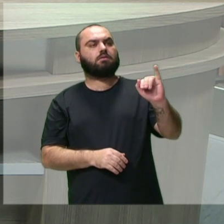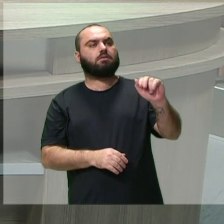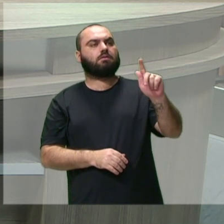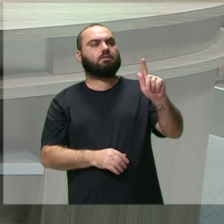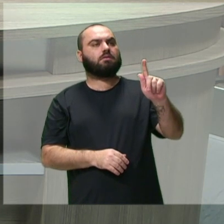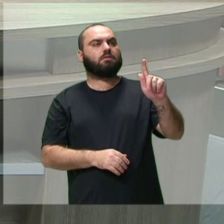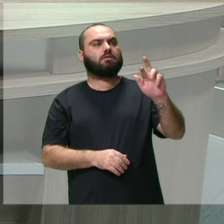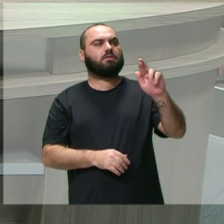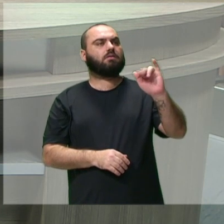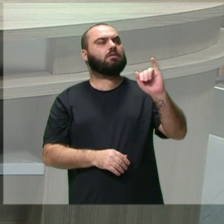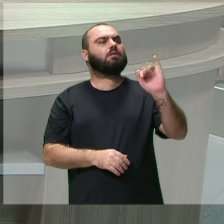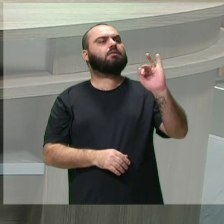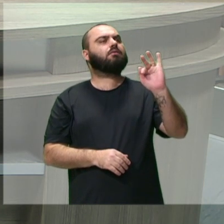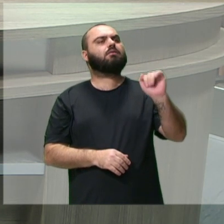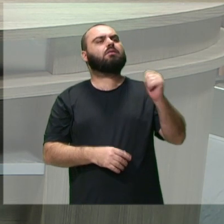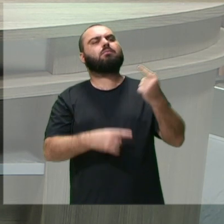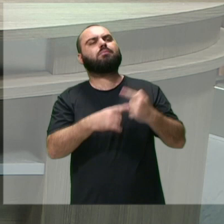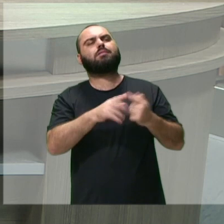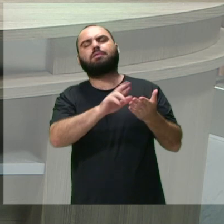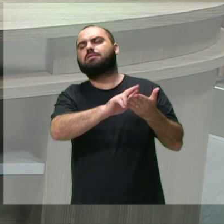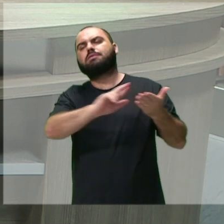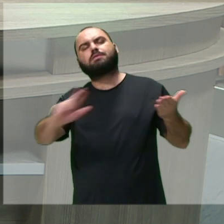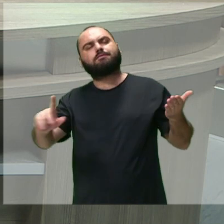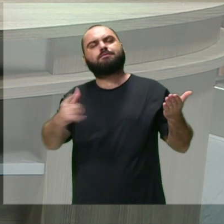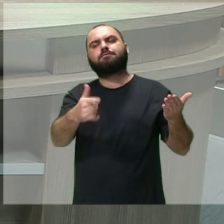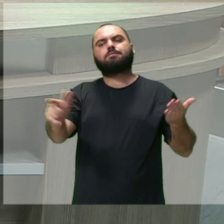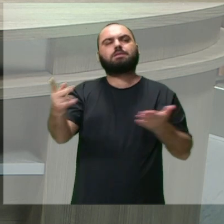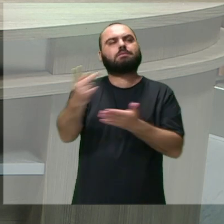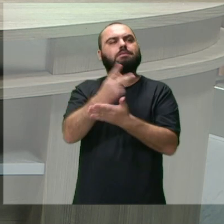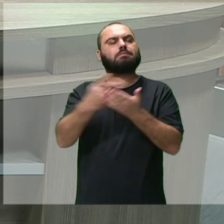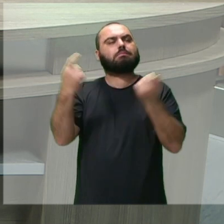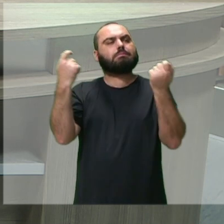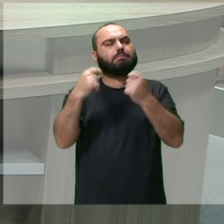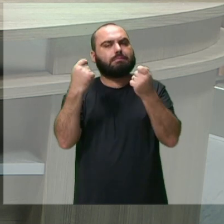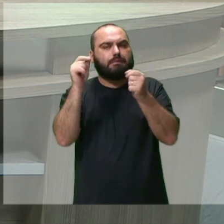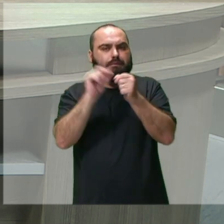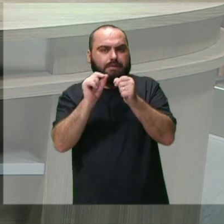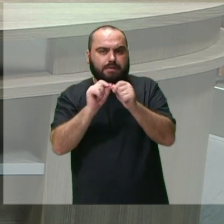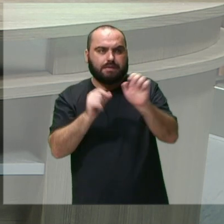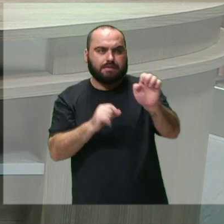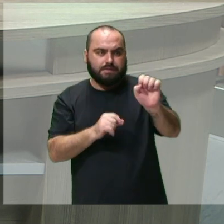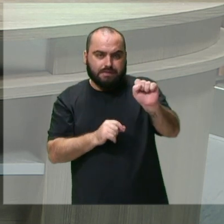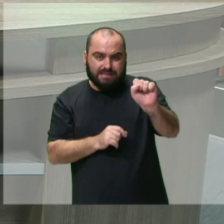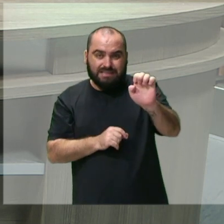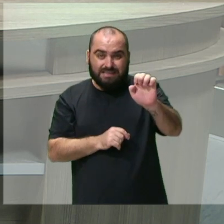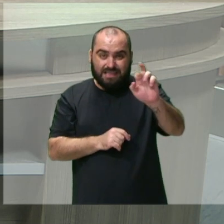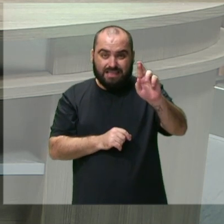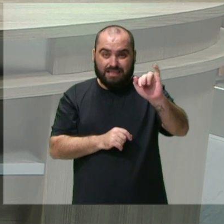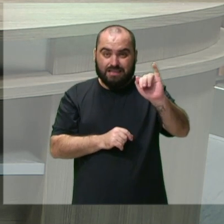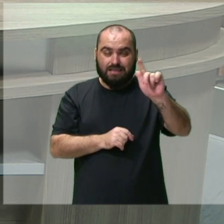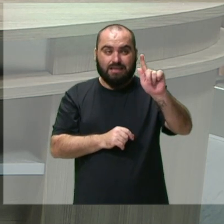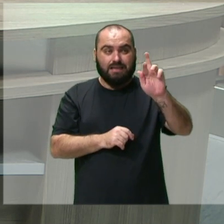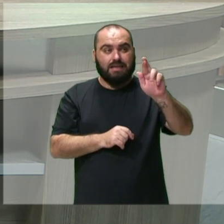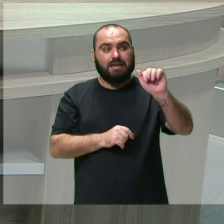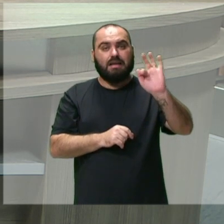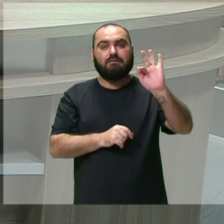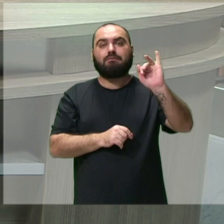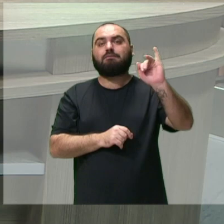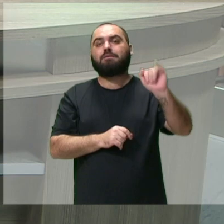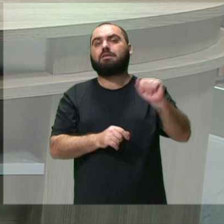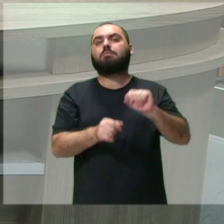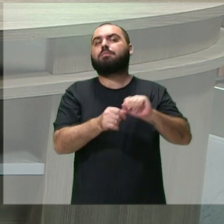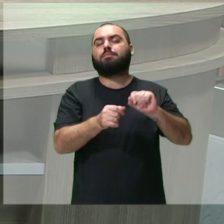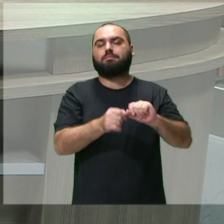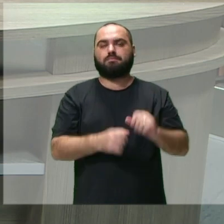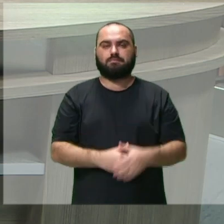difere do demais desenho? O que você precisa fazer para que seja caracterizado como